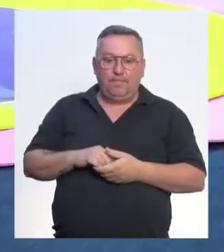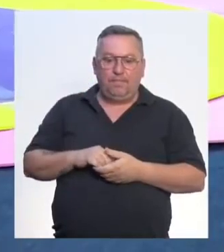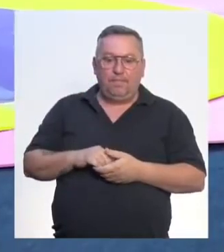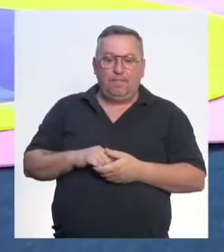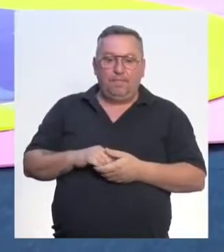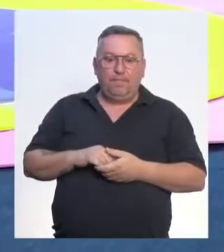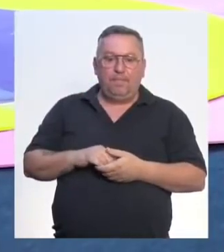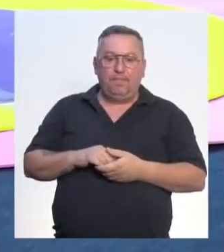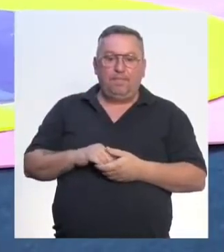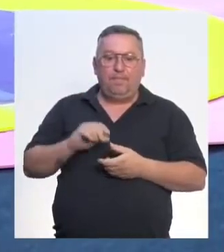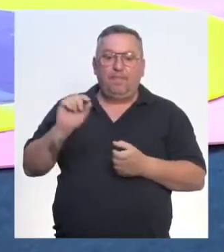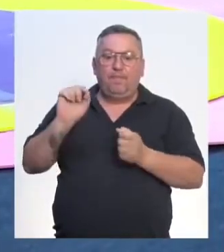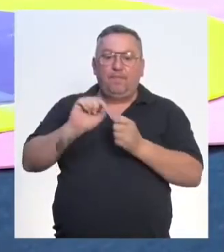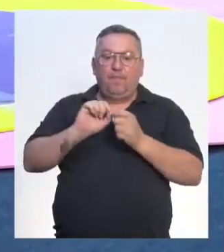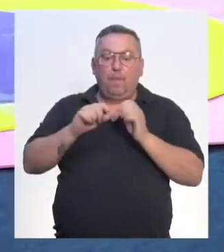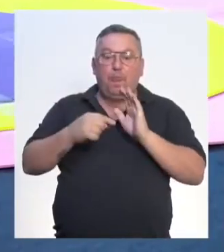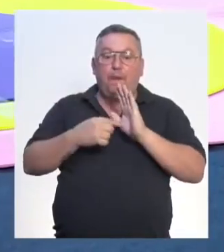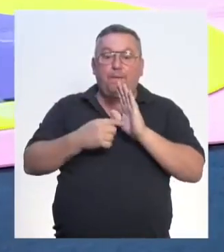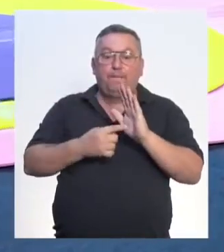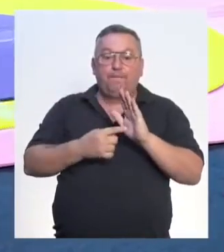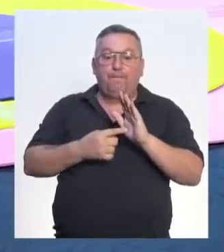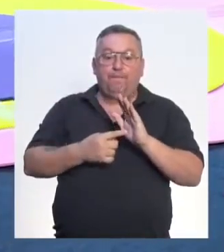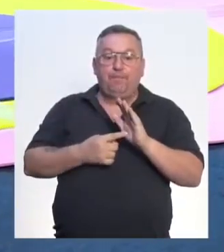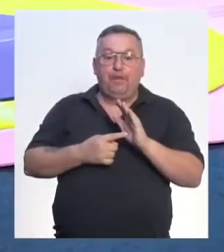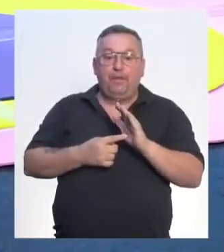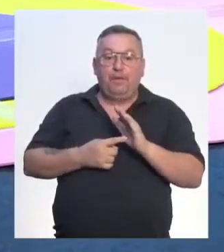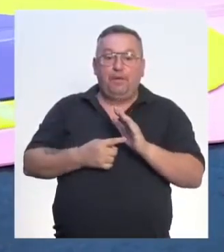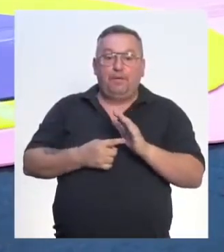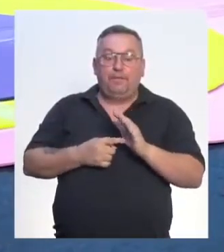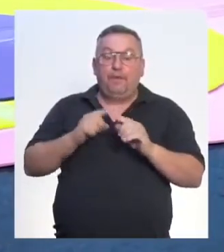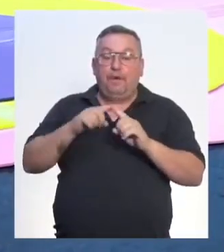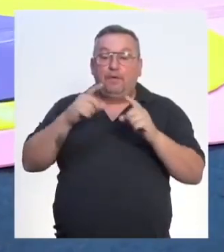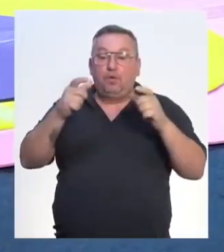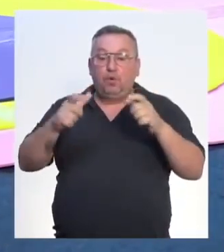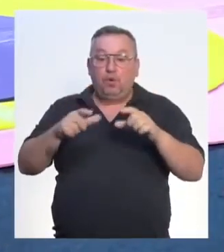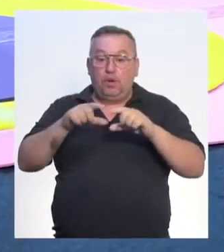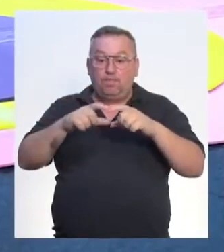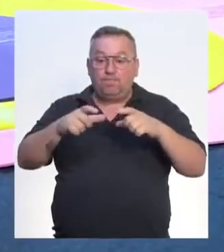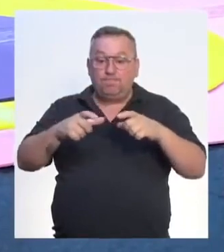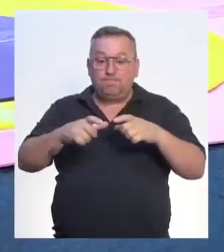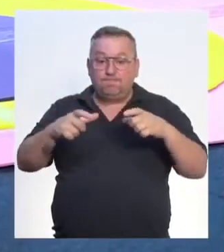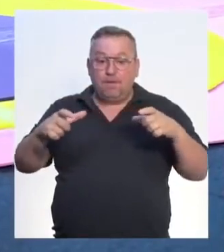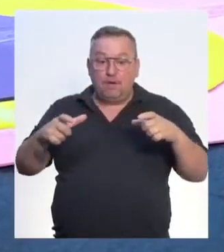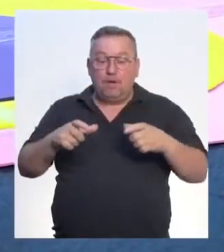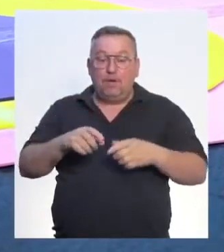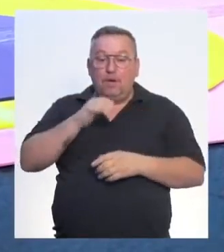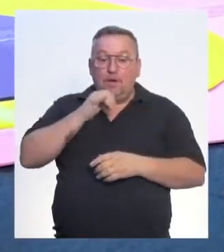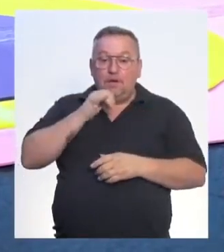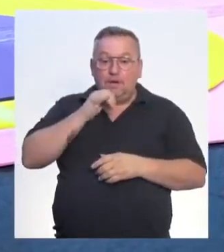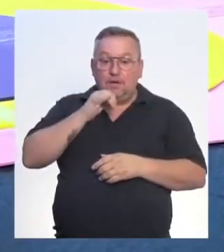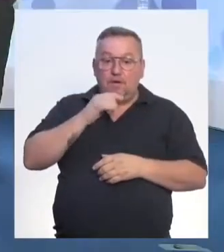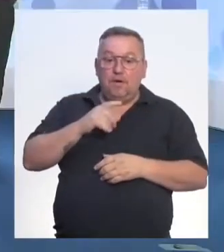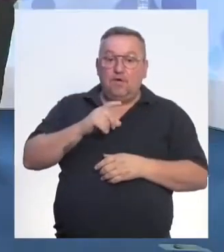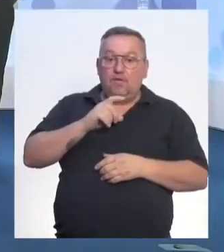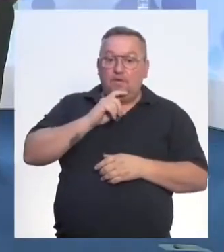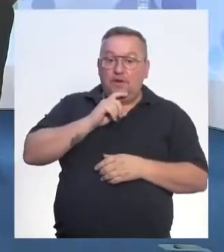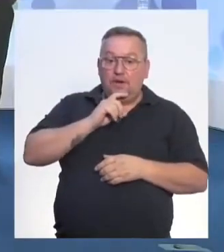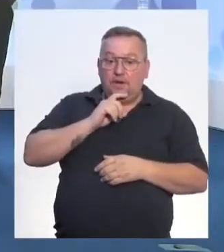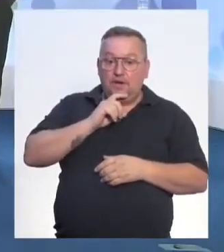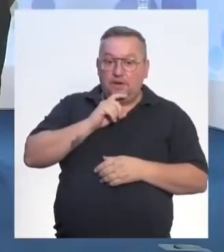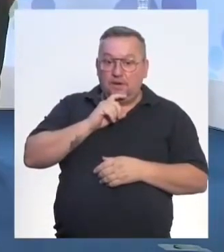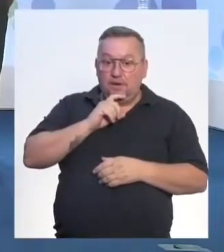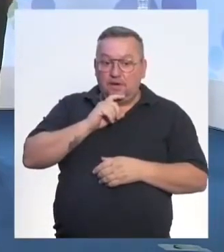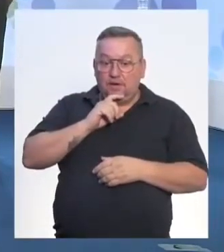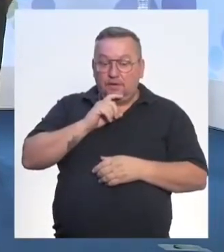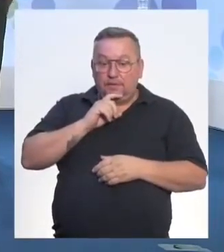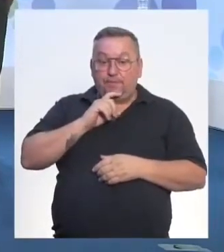Eu vou posicionar, tá vendo? Ó? Ele marca na posição maior, ou seja, no caso aqui ele está na posição que